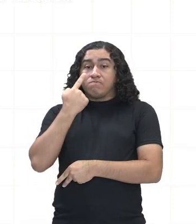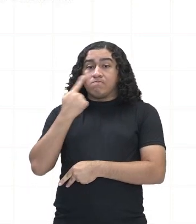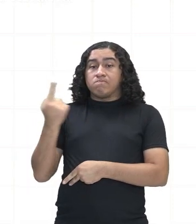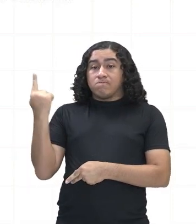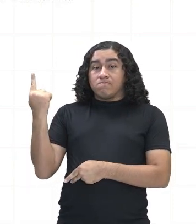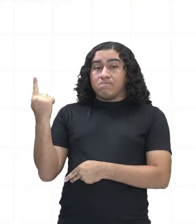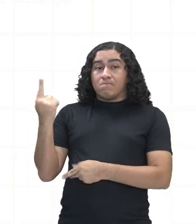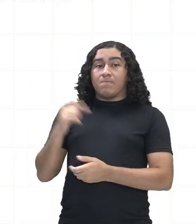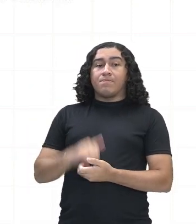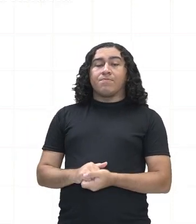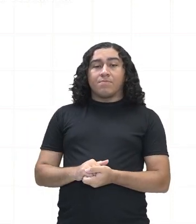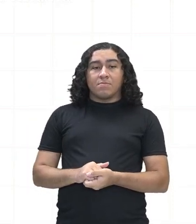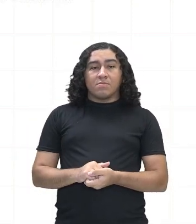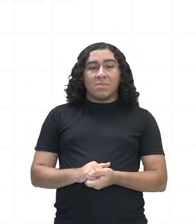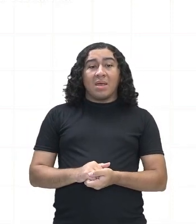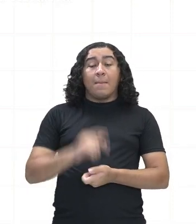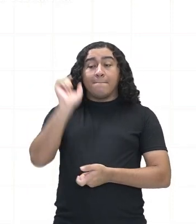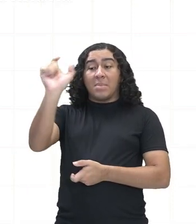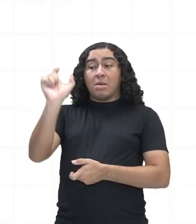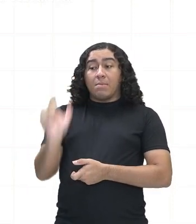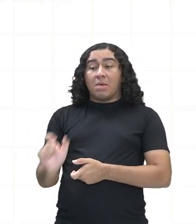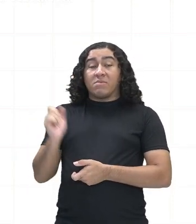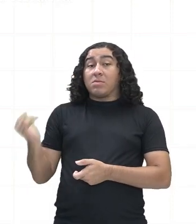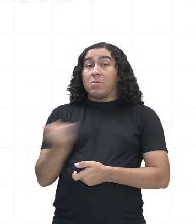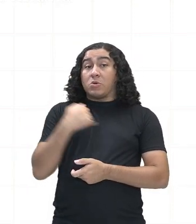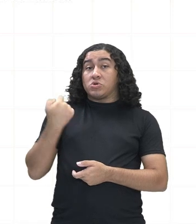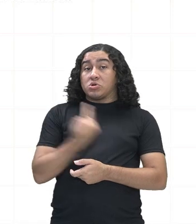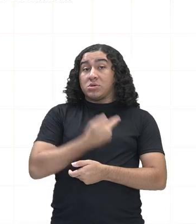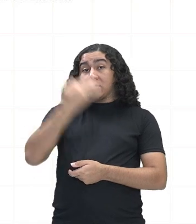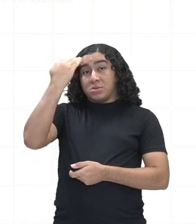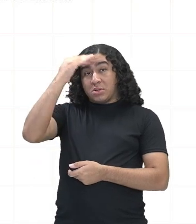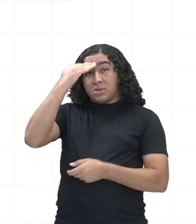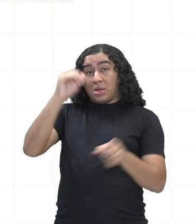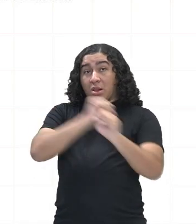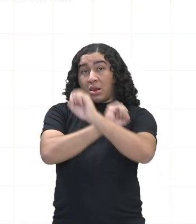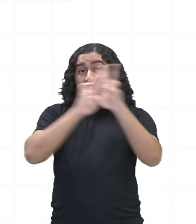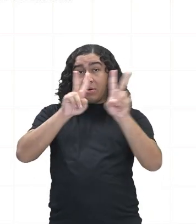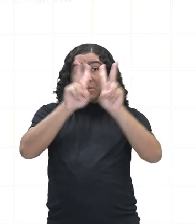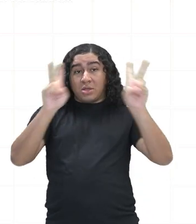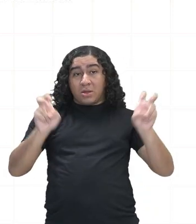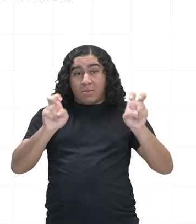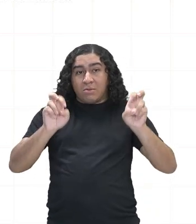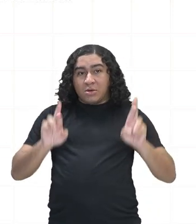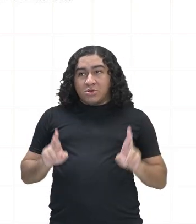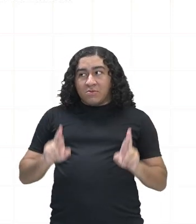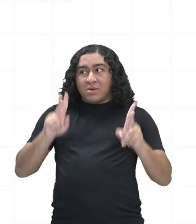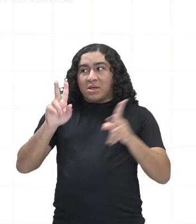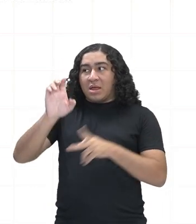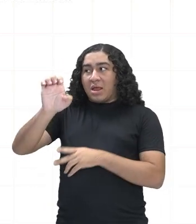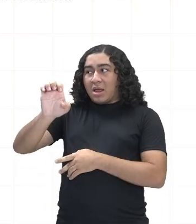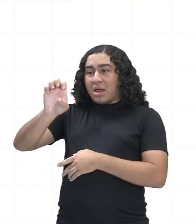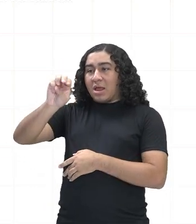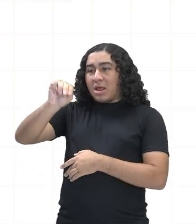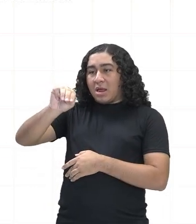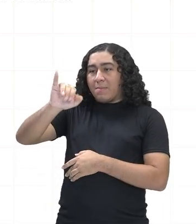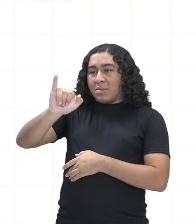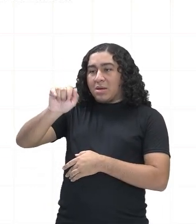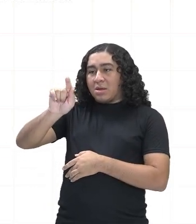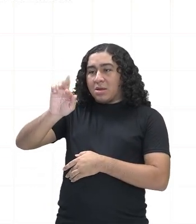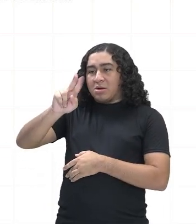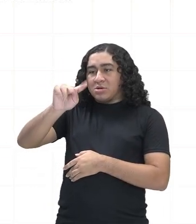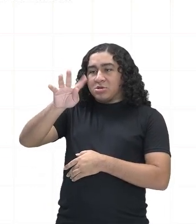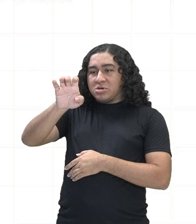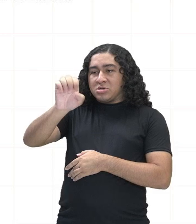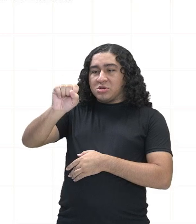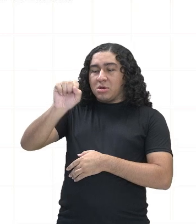tela, pessoal. Essas palavras são muito importantes para a gente entender esse tema. A diferença entre emigração e a